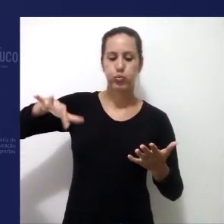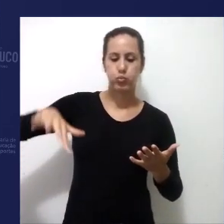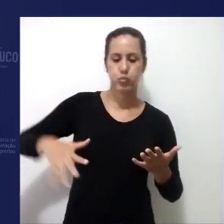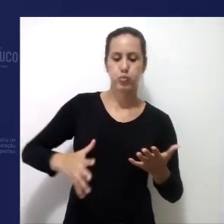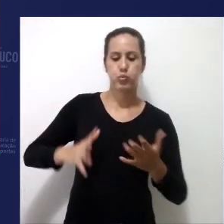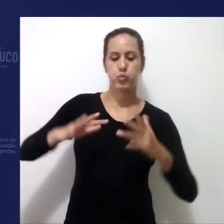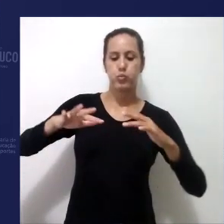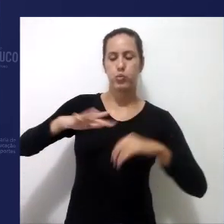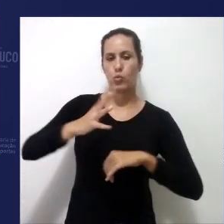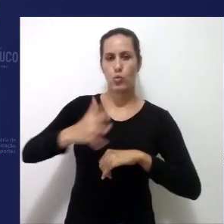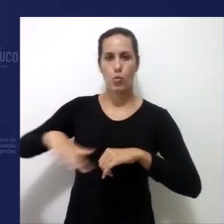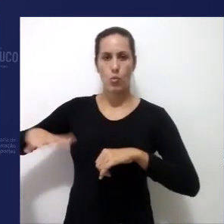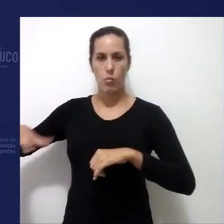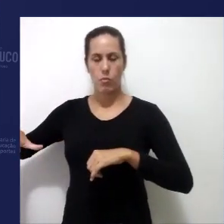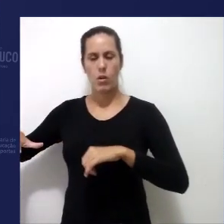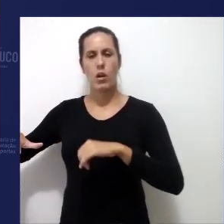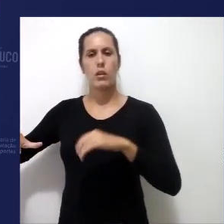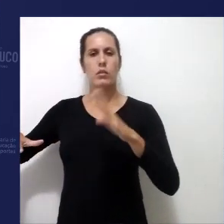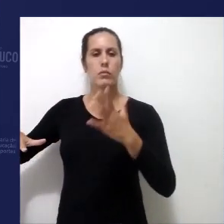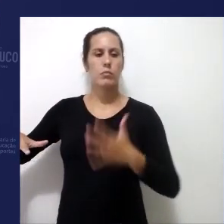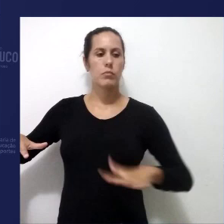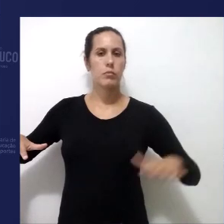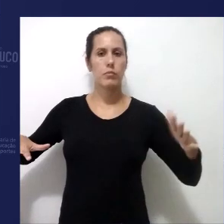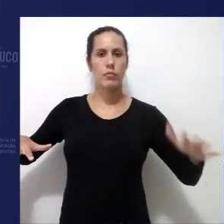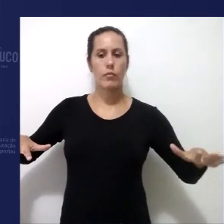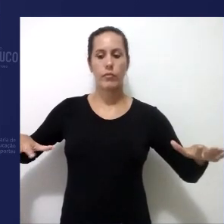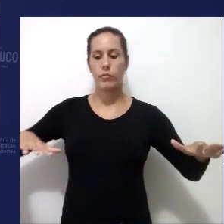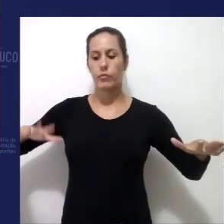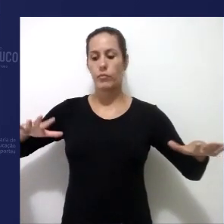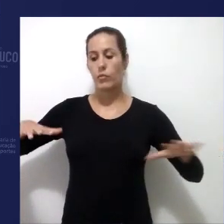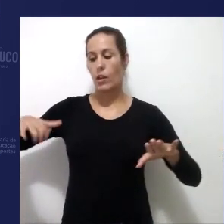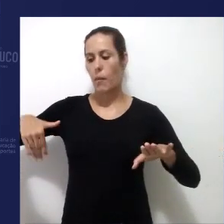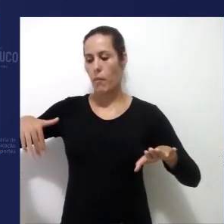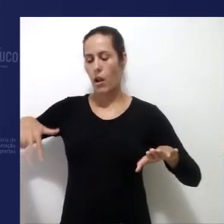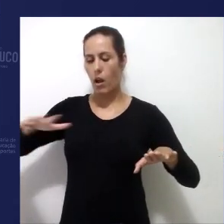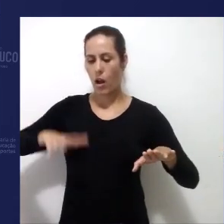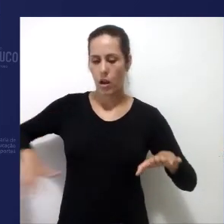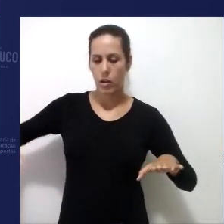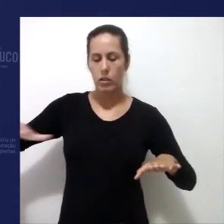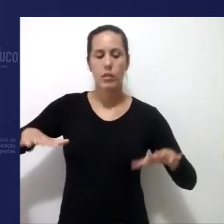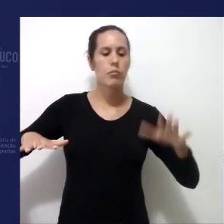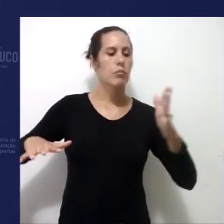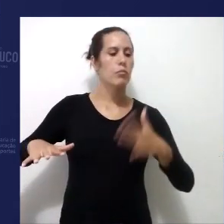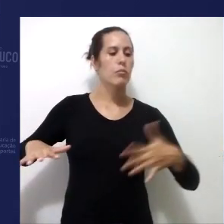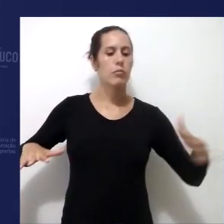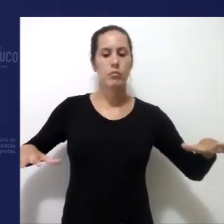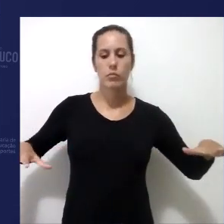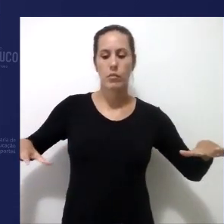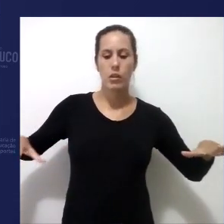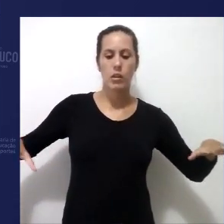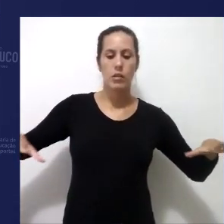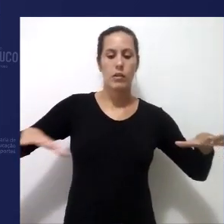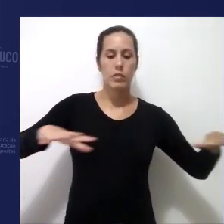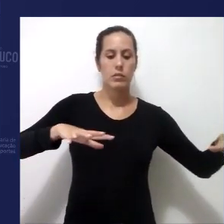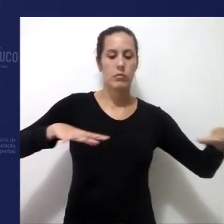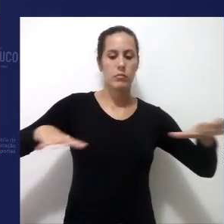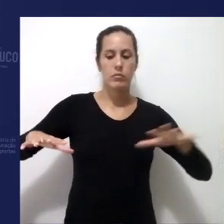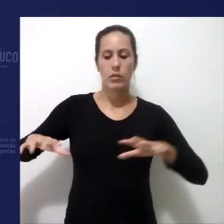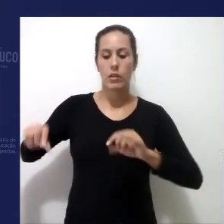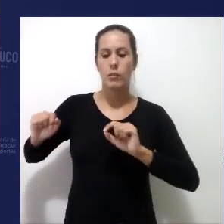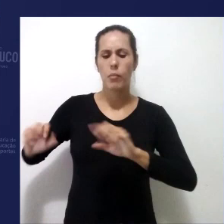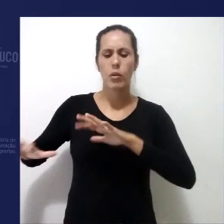deslocar nos mares e oceanos do planeta Terra, os quais vão influenciar no clima das regiões